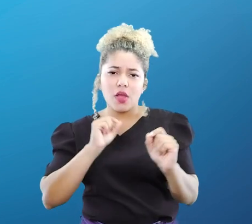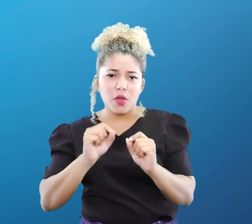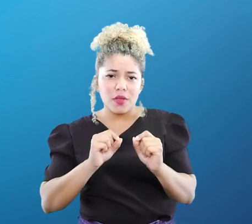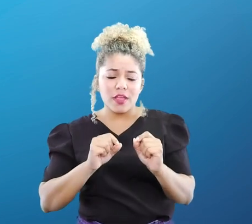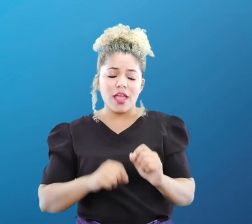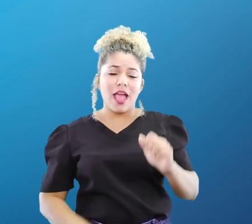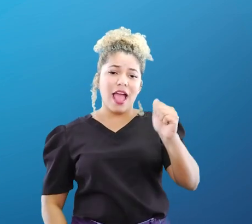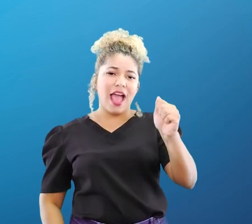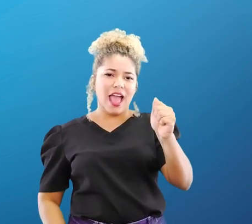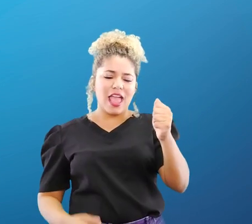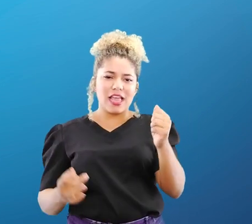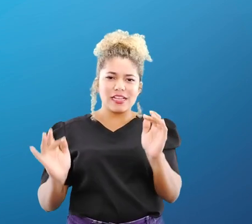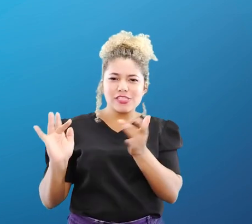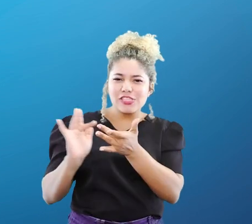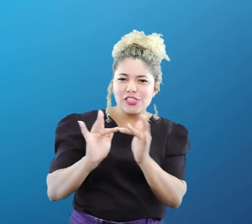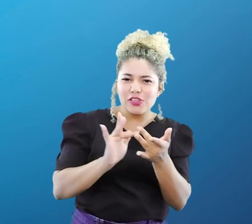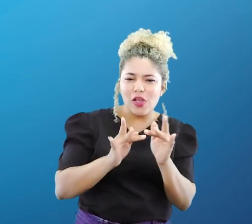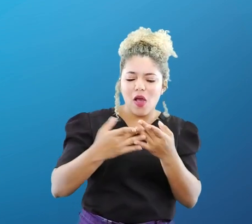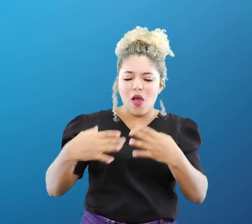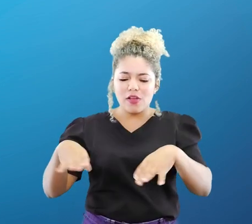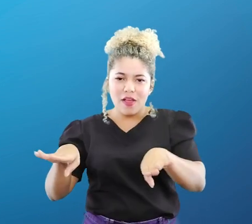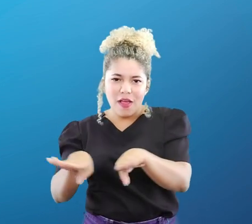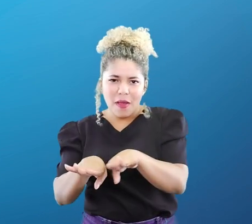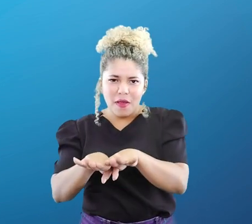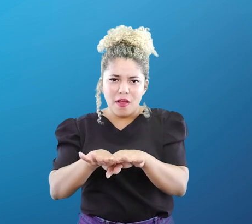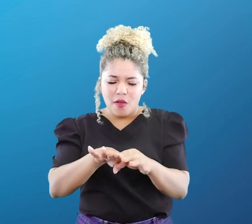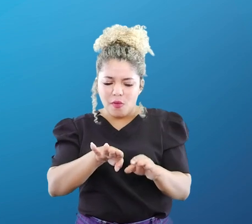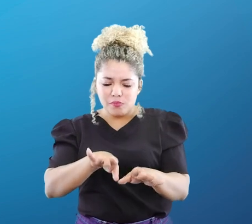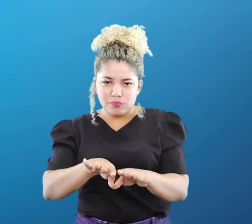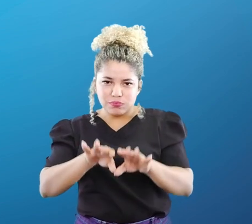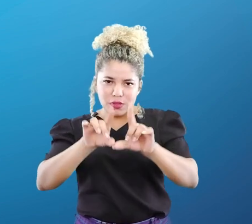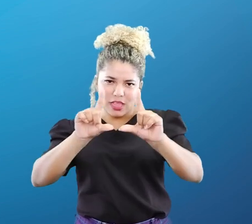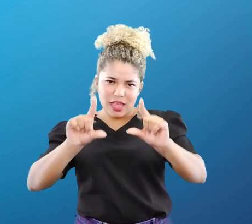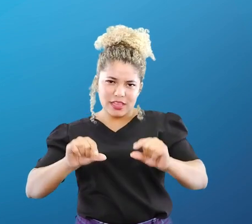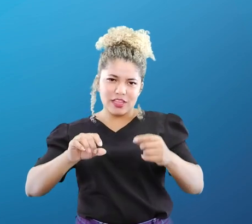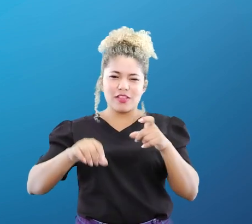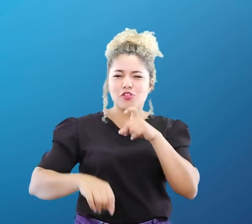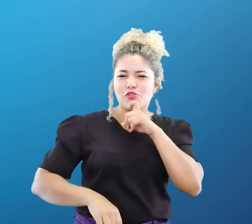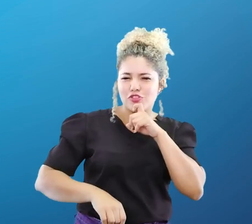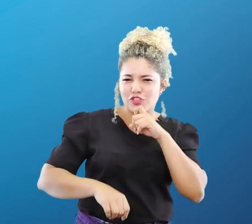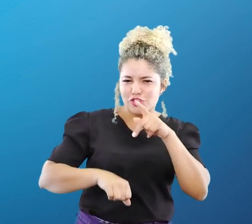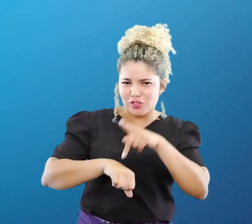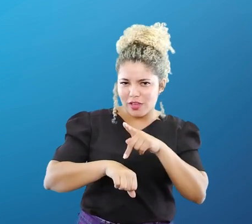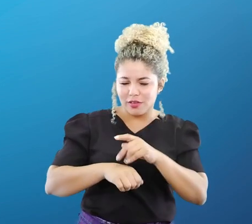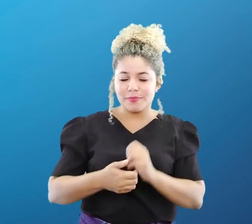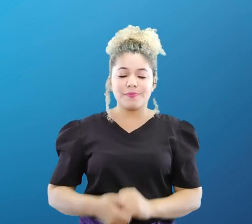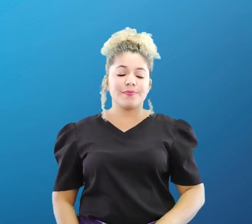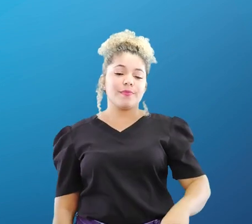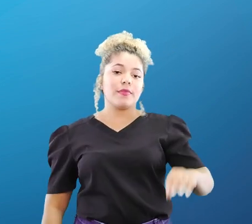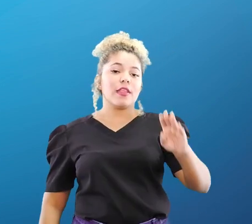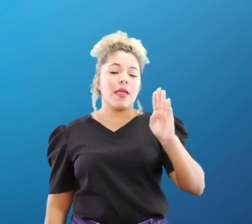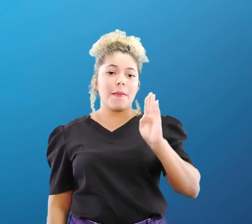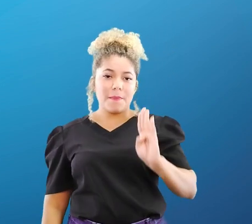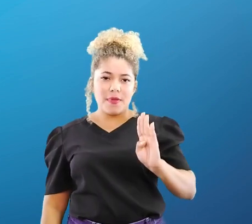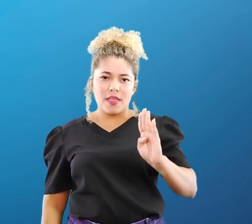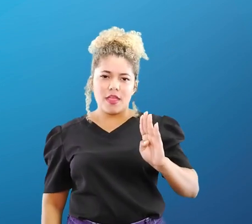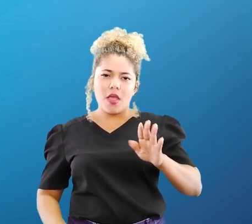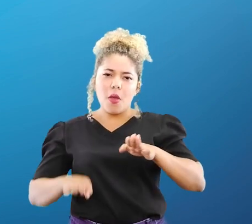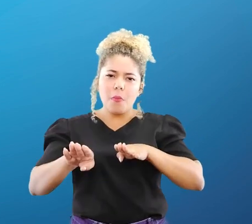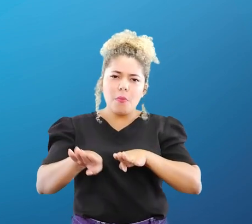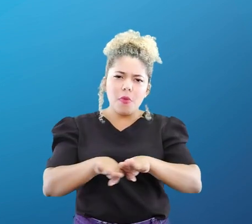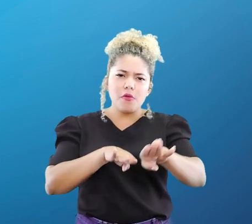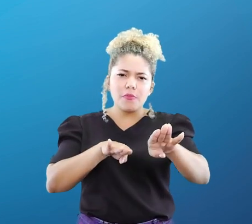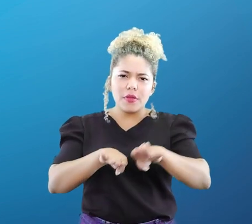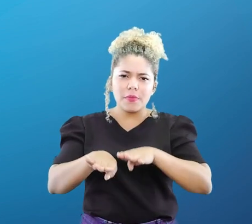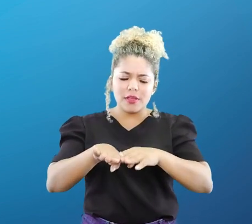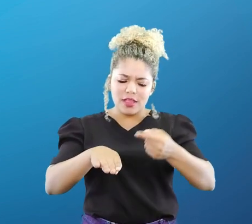entre si nas extremidades da Terra, derretendo as calotas polares. B. Movem-se porque flutuam debaixo